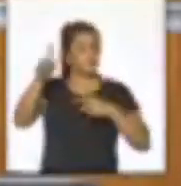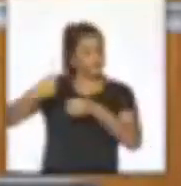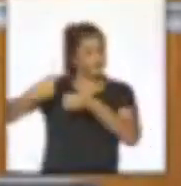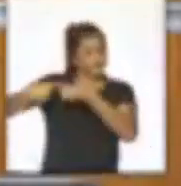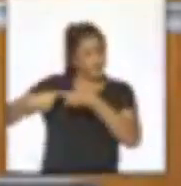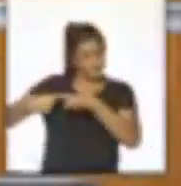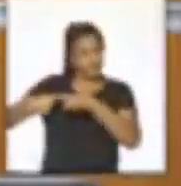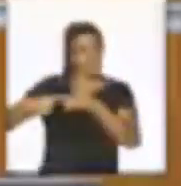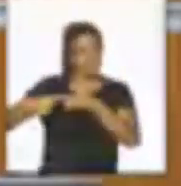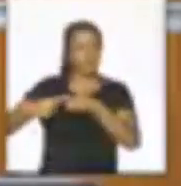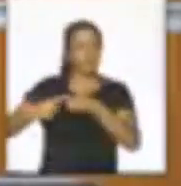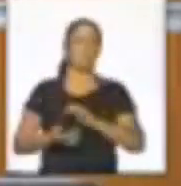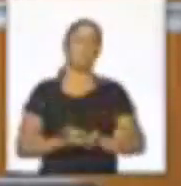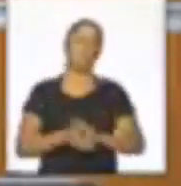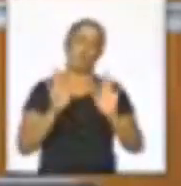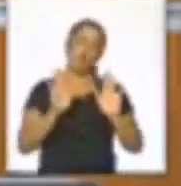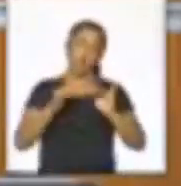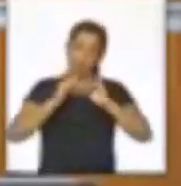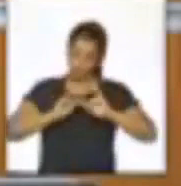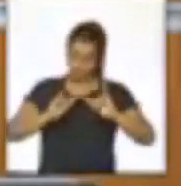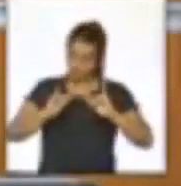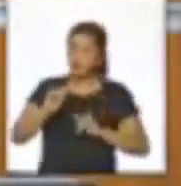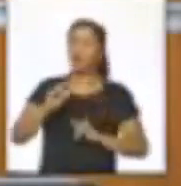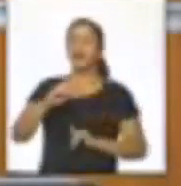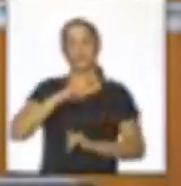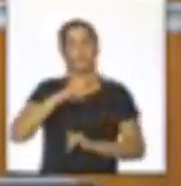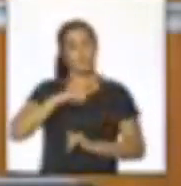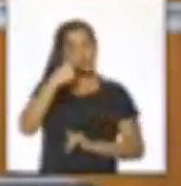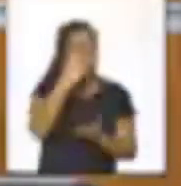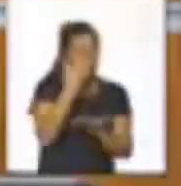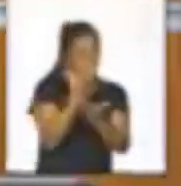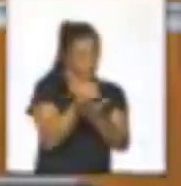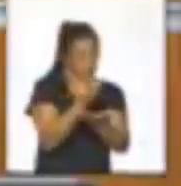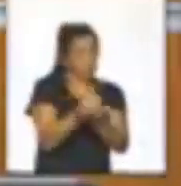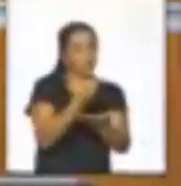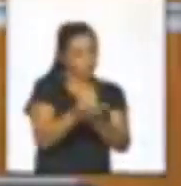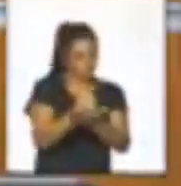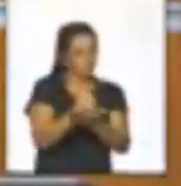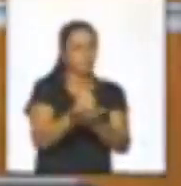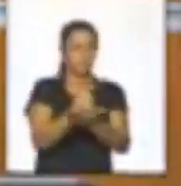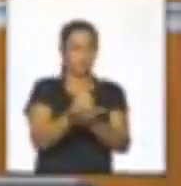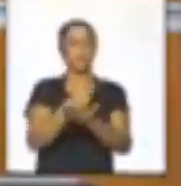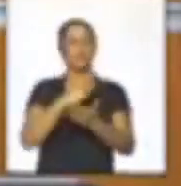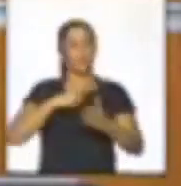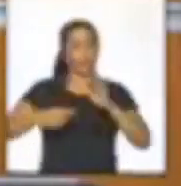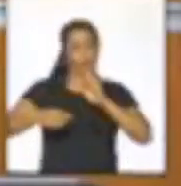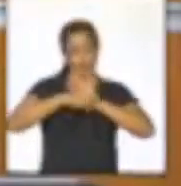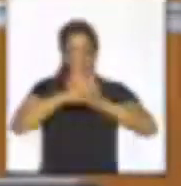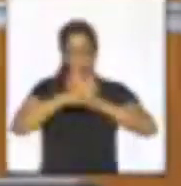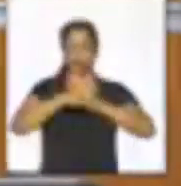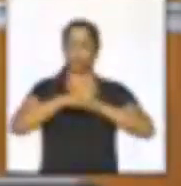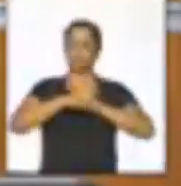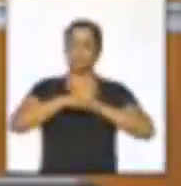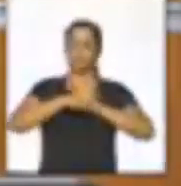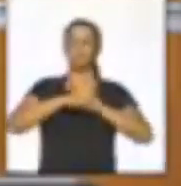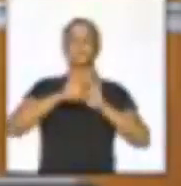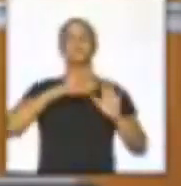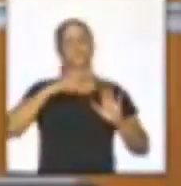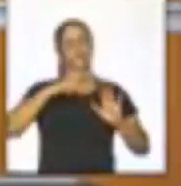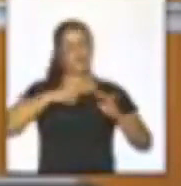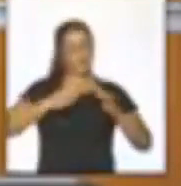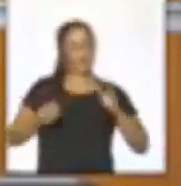Só lembrando que essa transmissão ela está sendo feita pelo seu aplicativo no Centro de Mídias da Educação do Estado de São